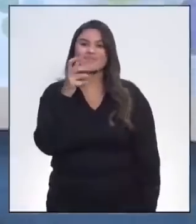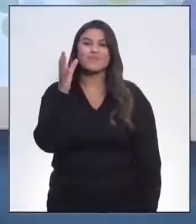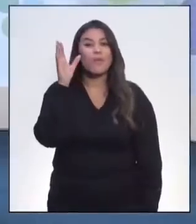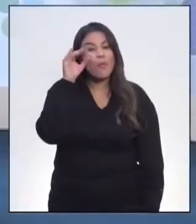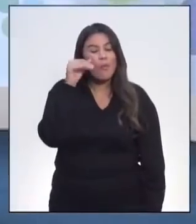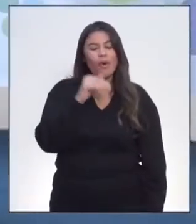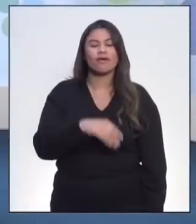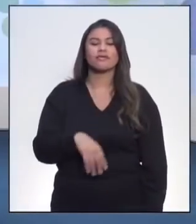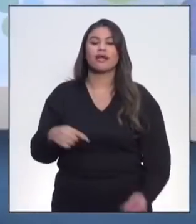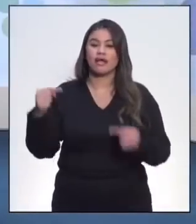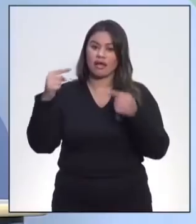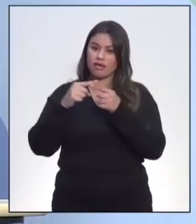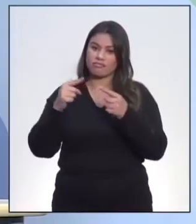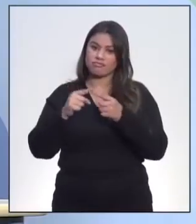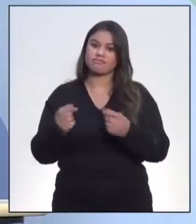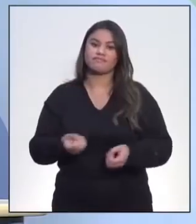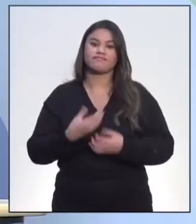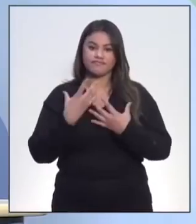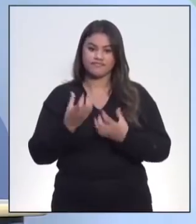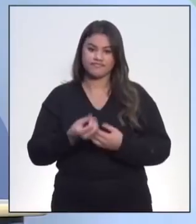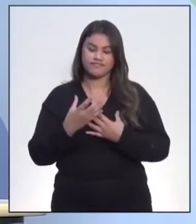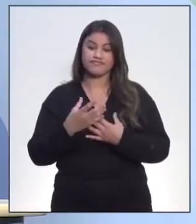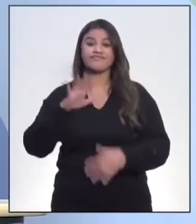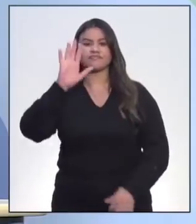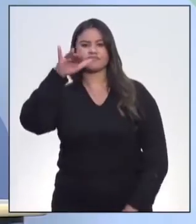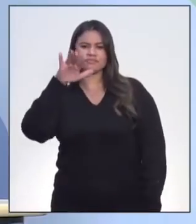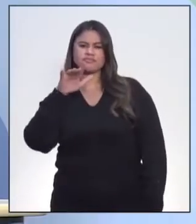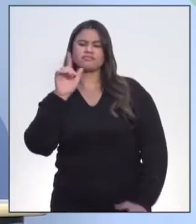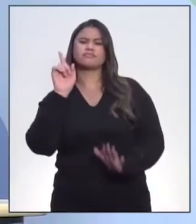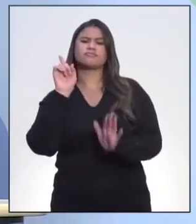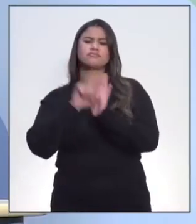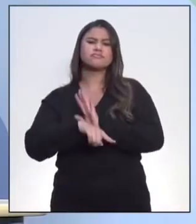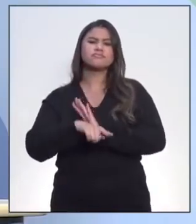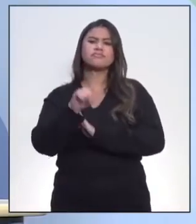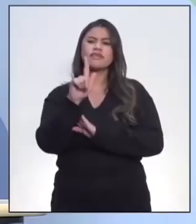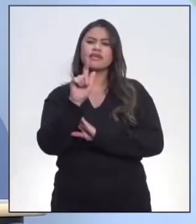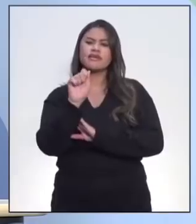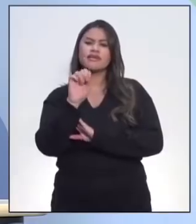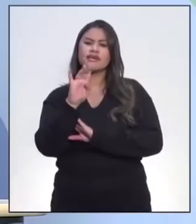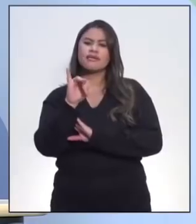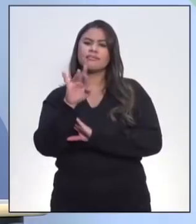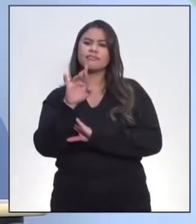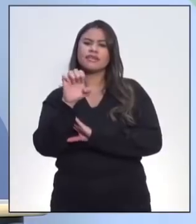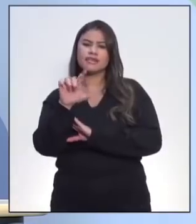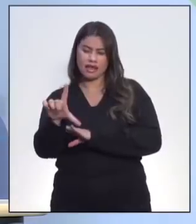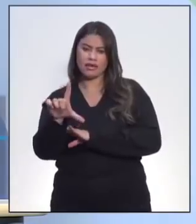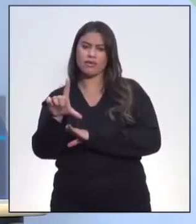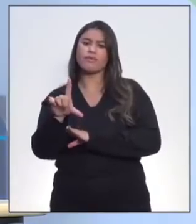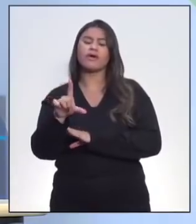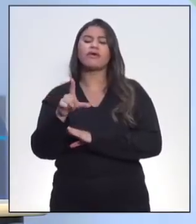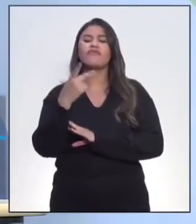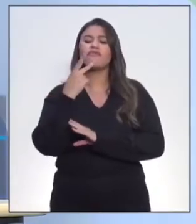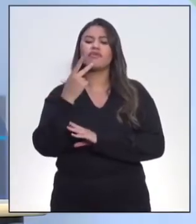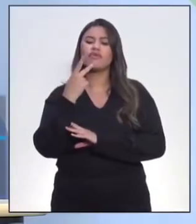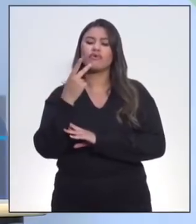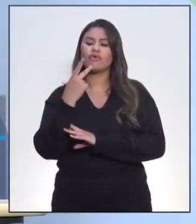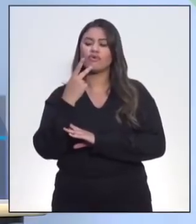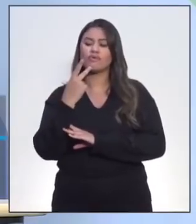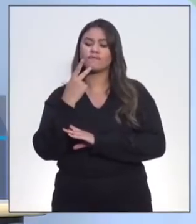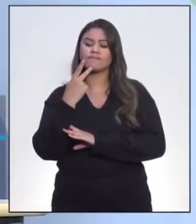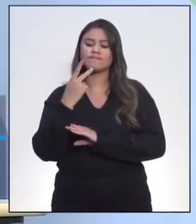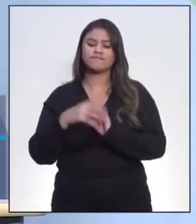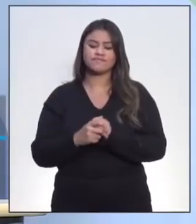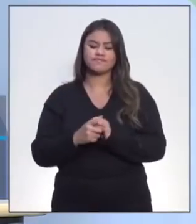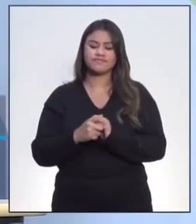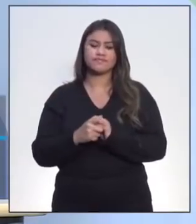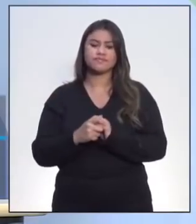Alessandra? Isso. Então, a pergunta do Gabriel faz sentido, porque a hora que você perguntou se você sabe o que é um infográfico, ele